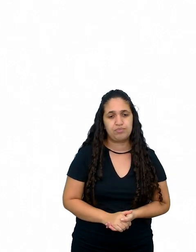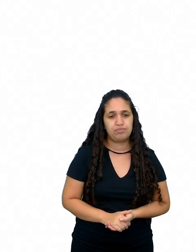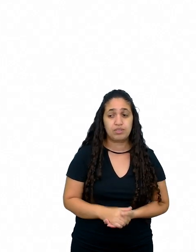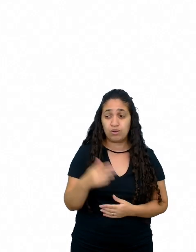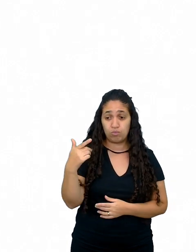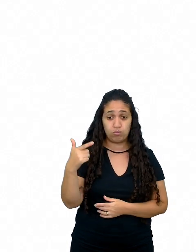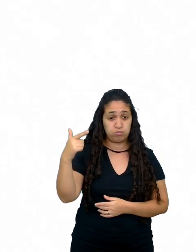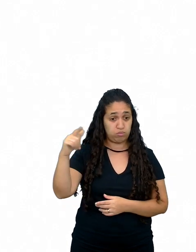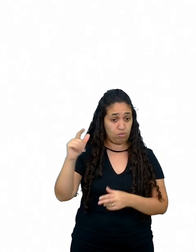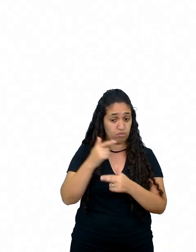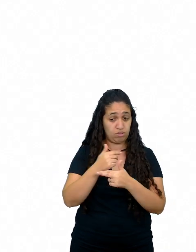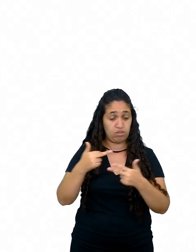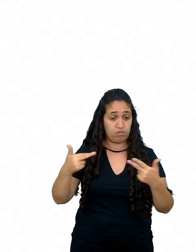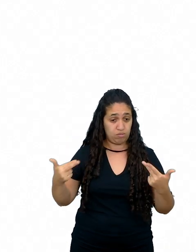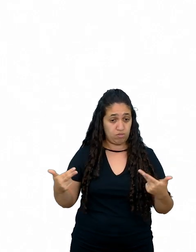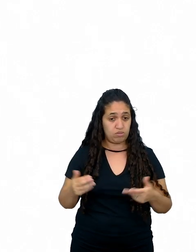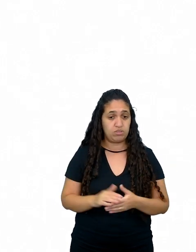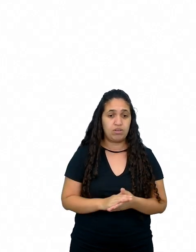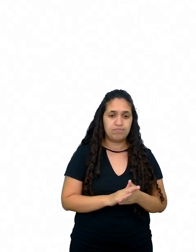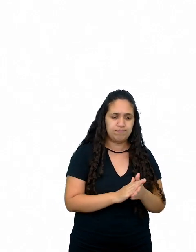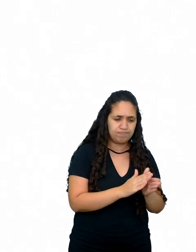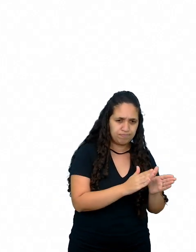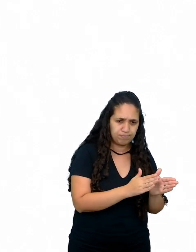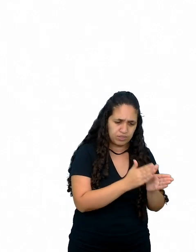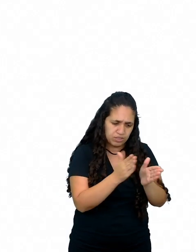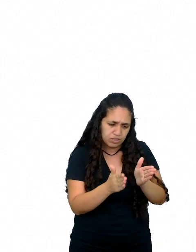Outra coisa, chega no desenvolvimento.